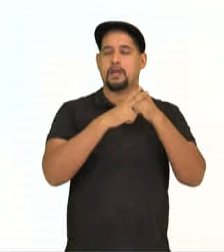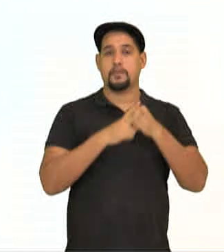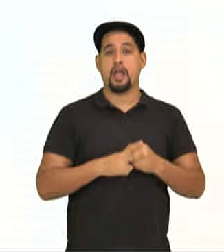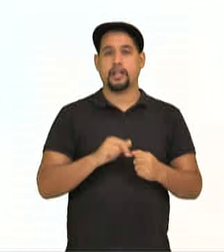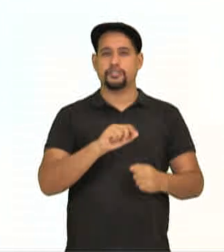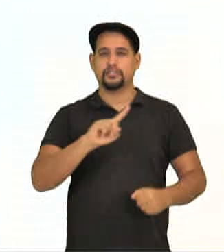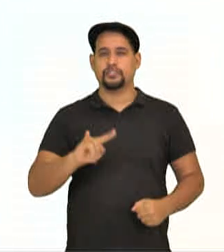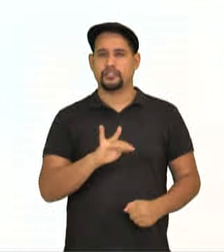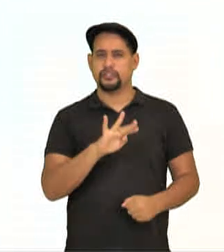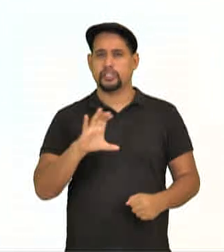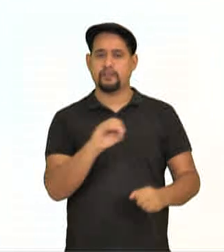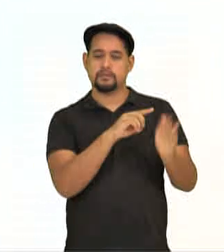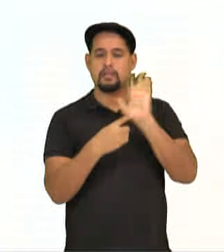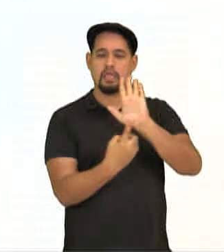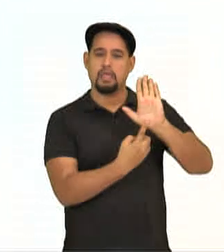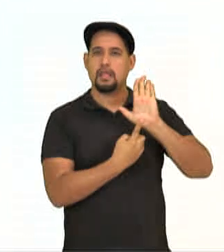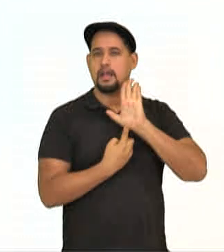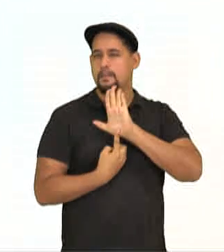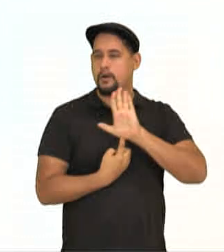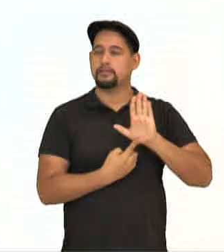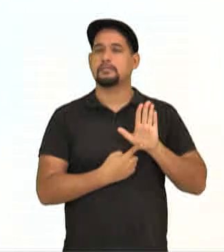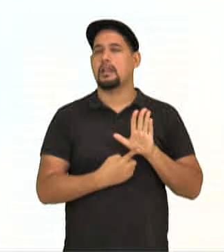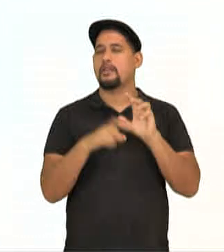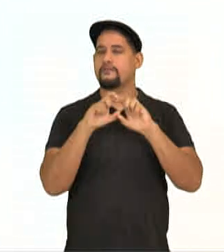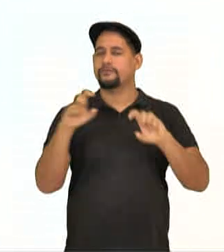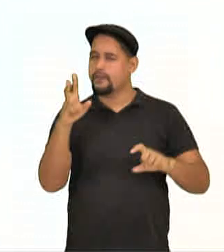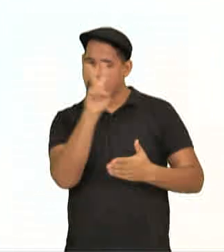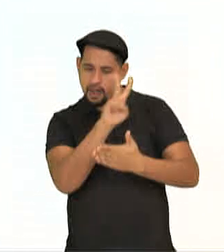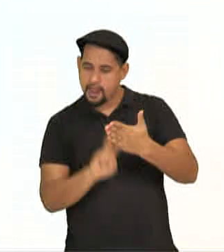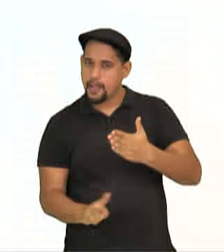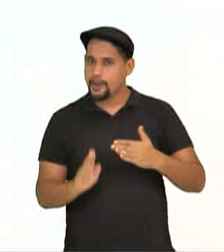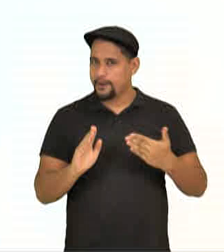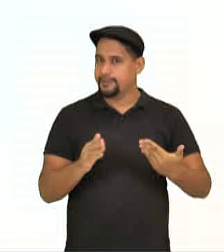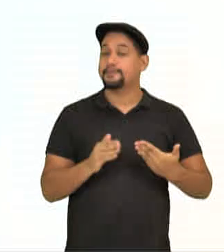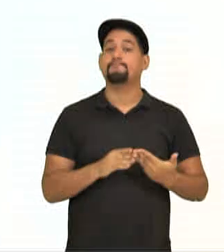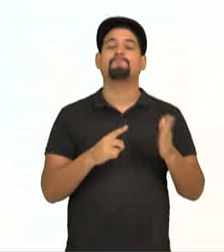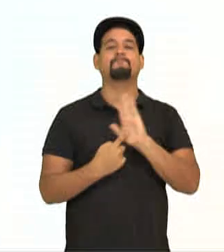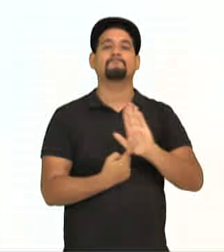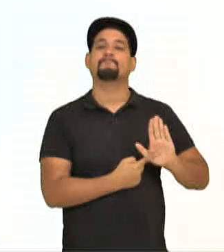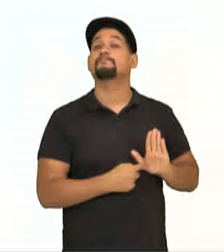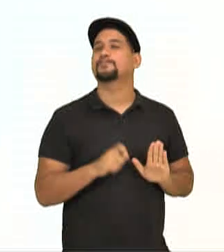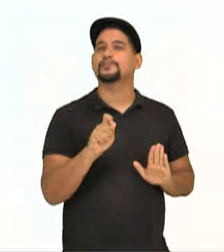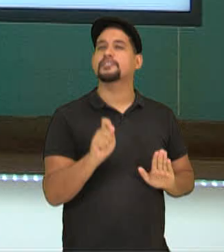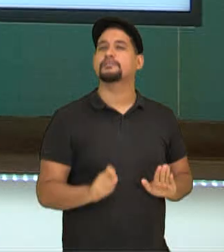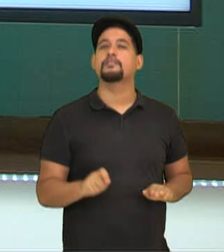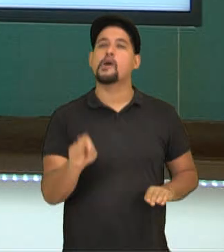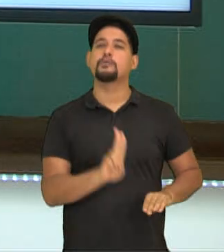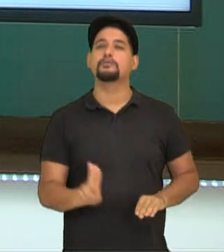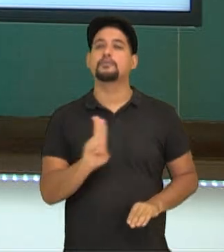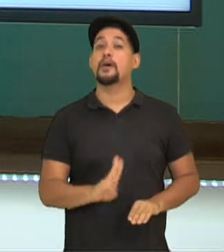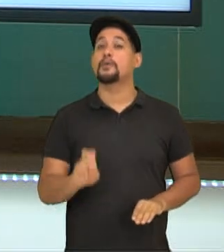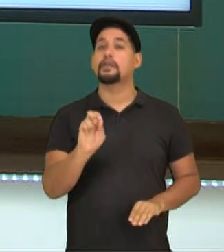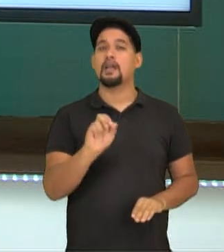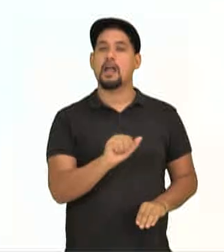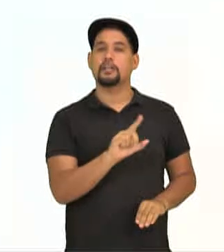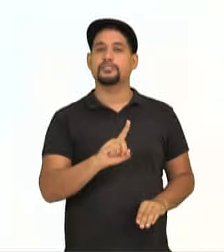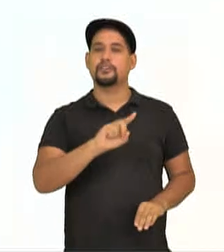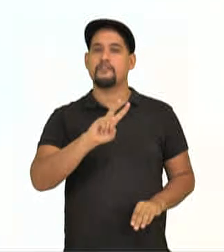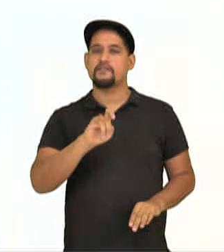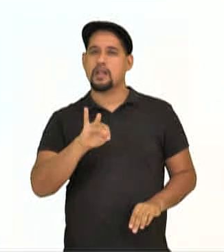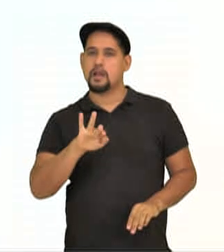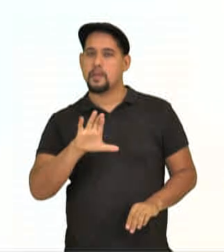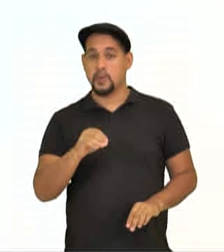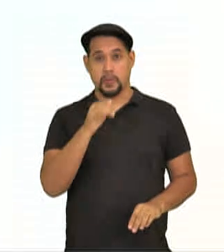adjetivos e advérbios em destaque na fábula. Vamos ler? Então, está tudo em destaque aqui. Você vai utilizar o advérbio.